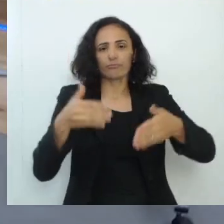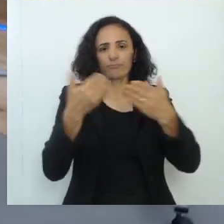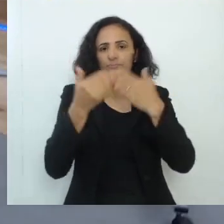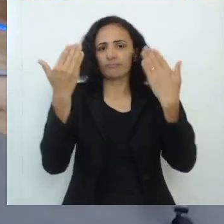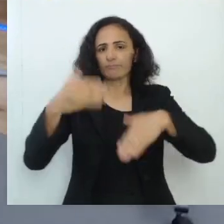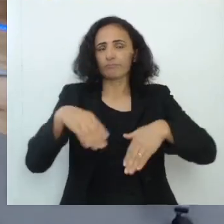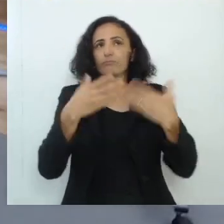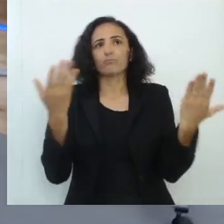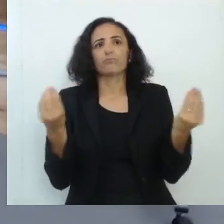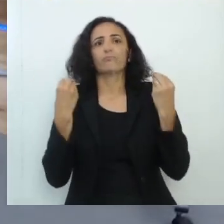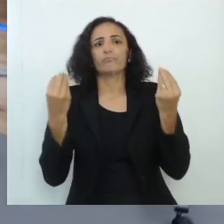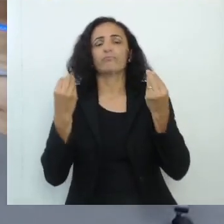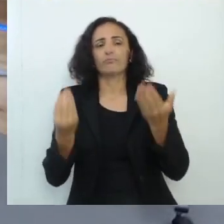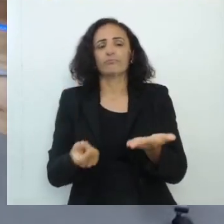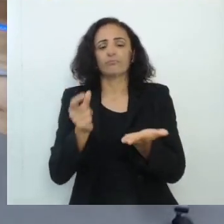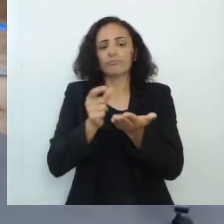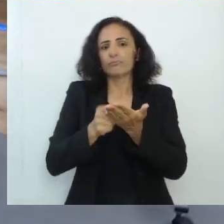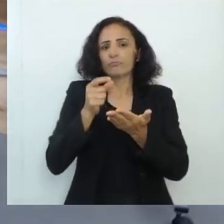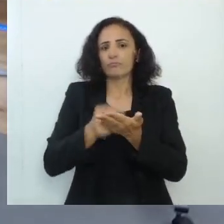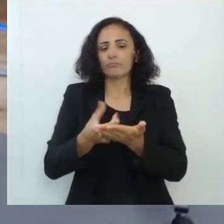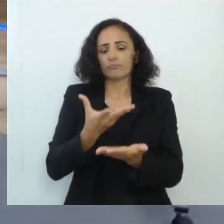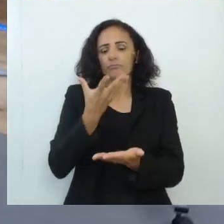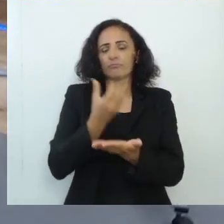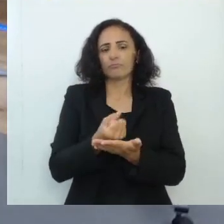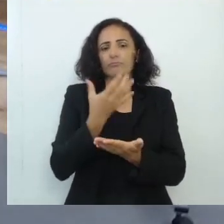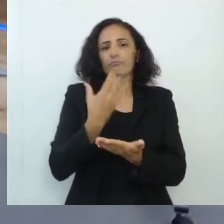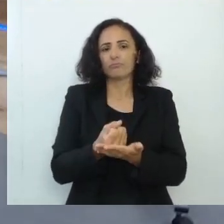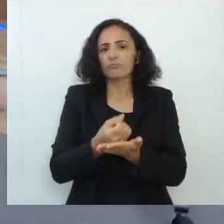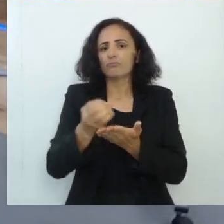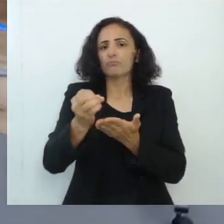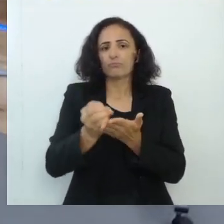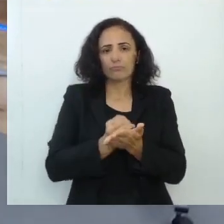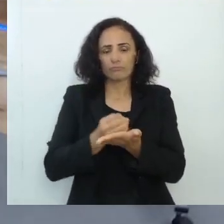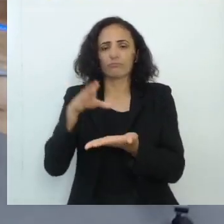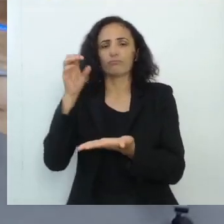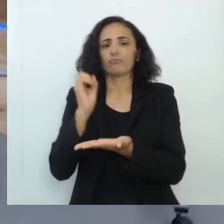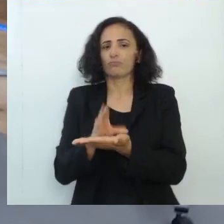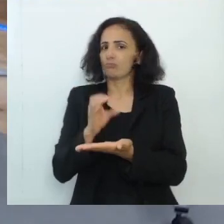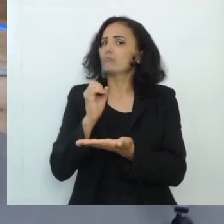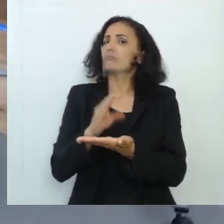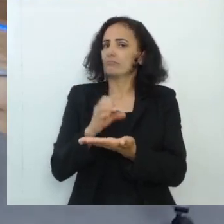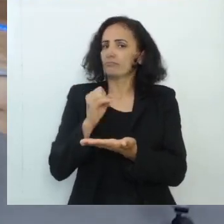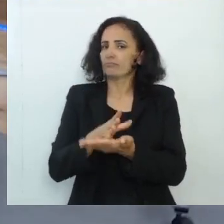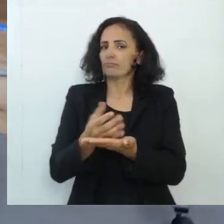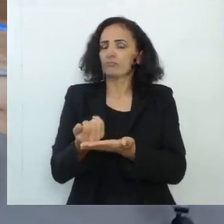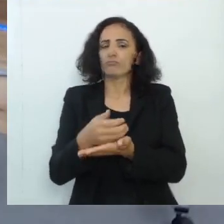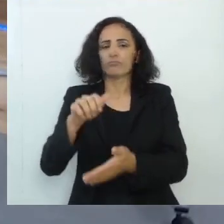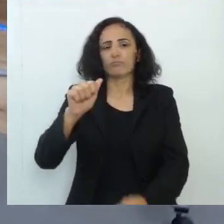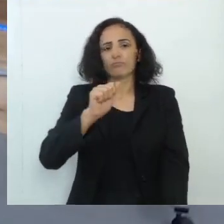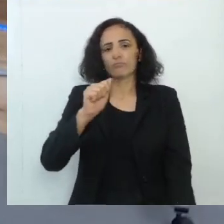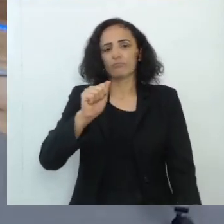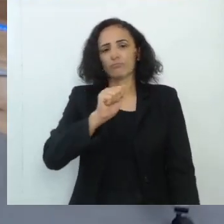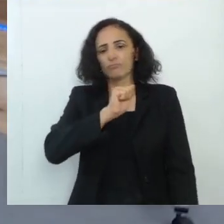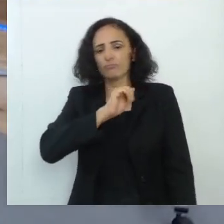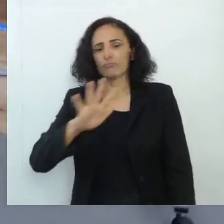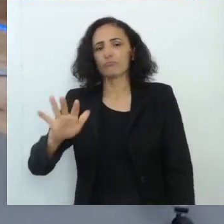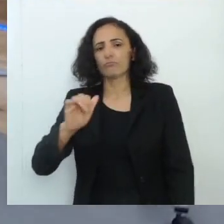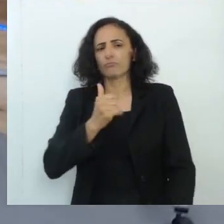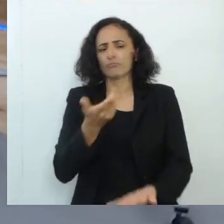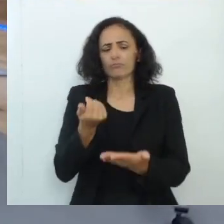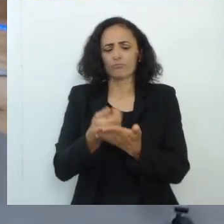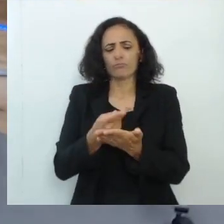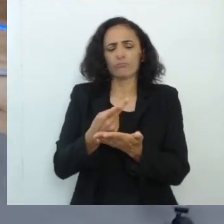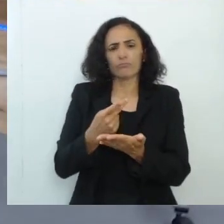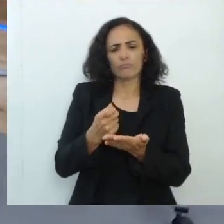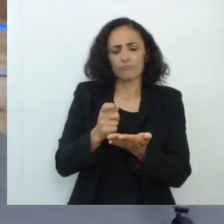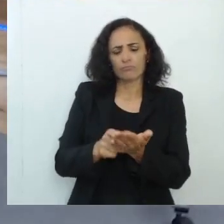e não baixou o aplicativo, lembre que tem um aplicativo oficial do EducaPE, que é o aplicativo Conecta Aí. Baixa ele no teu telefone,